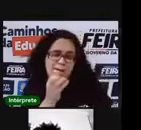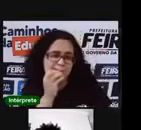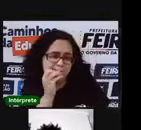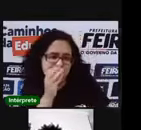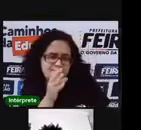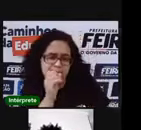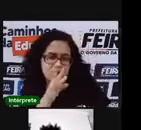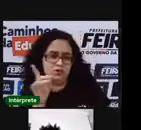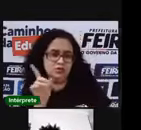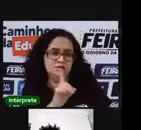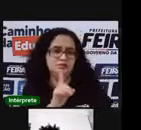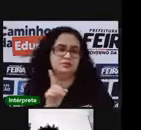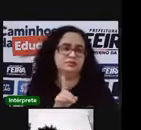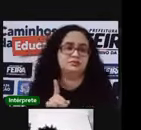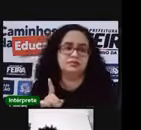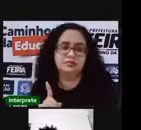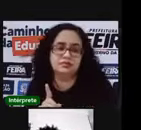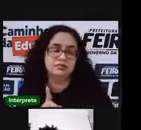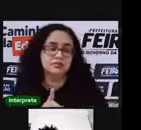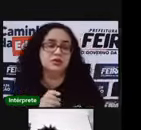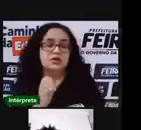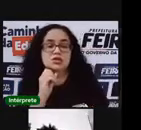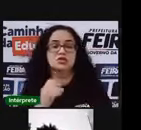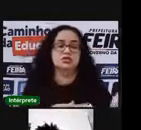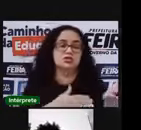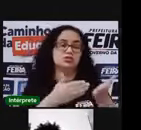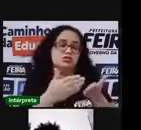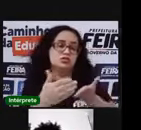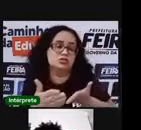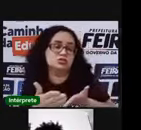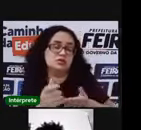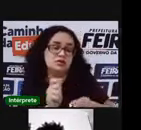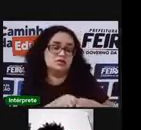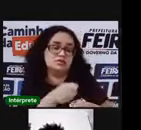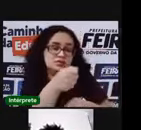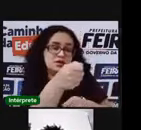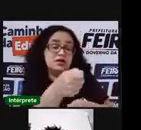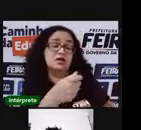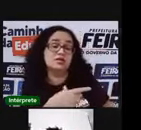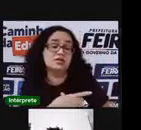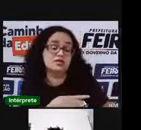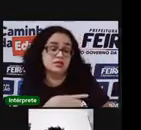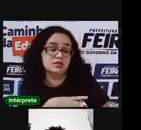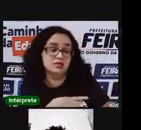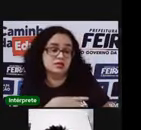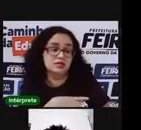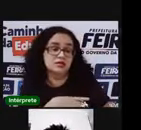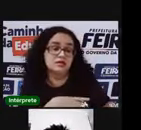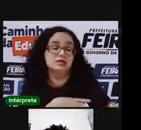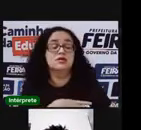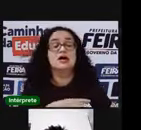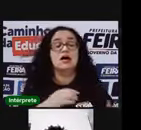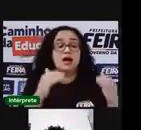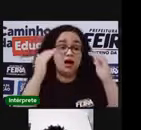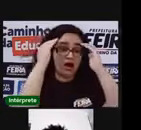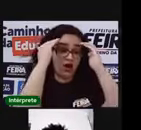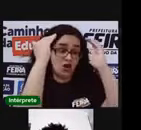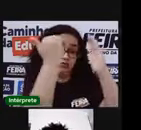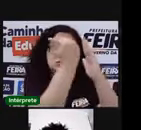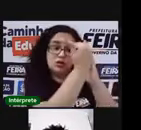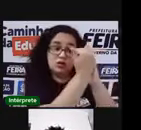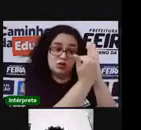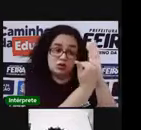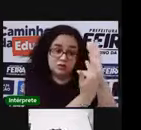bonzinho, não é? Não é só eu dar aquilo simplesmente que eu tenho. A ordem da justiça, a construção